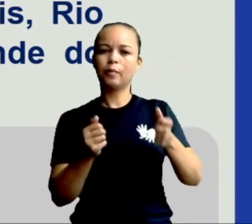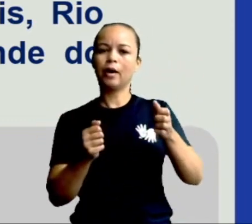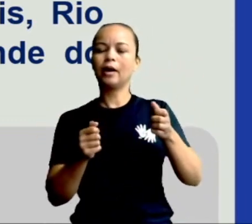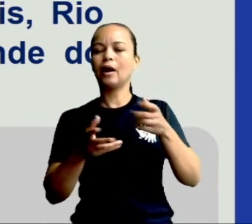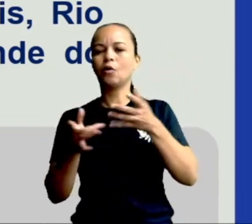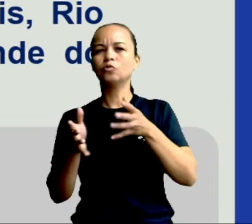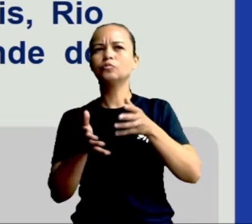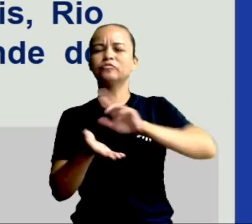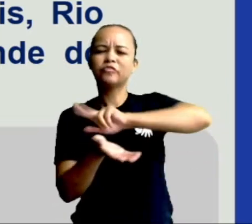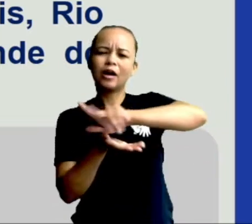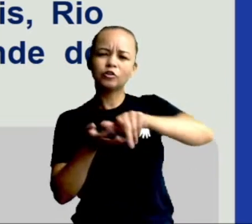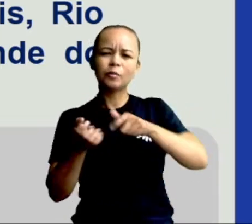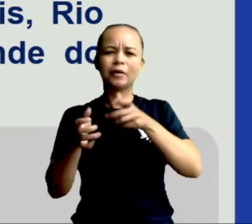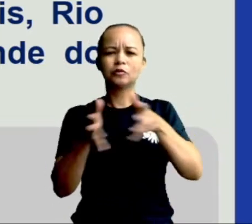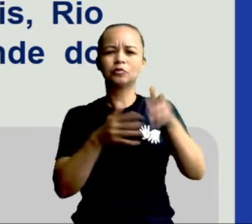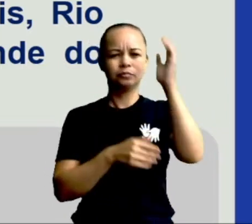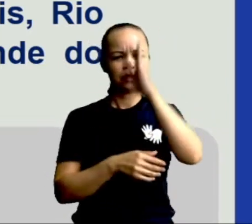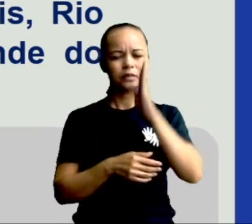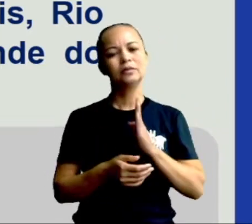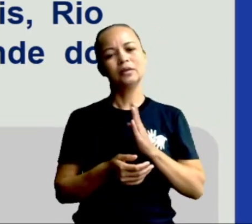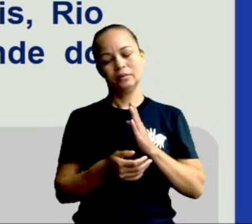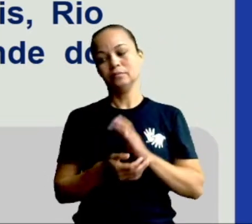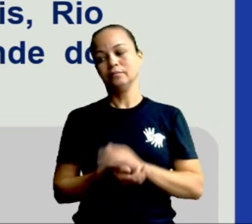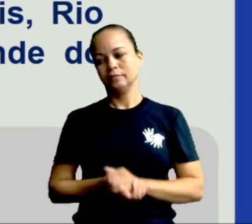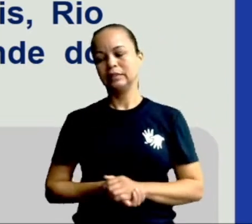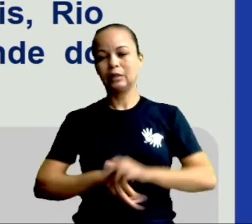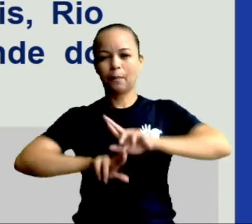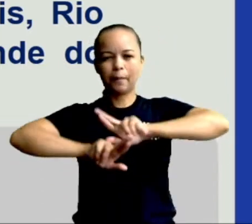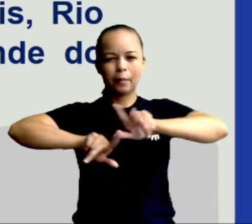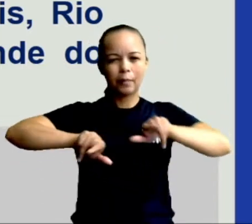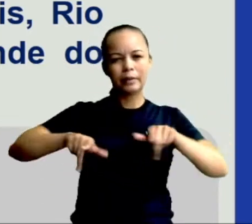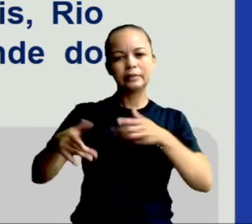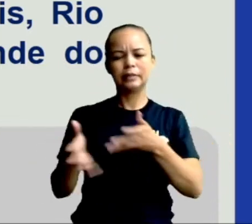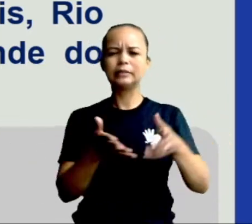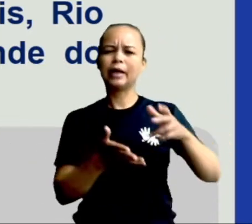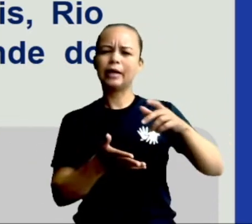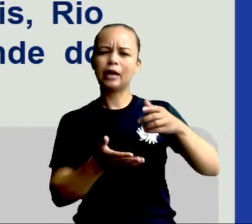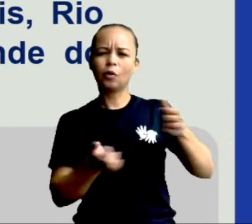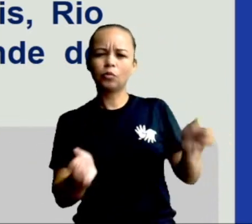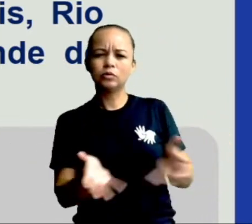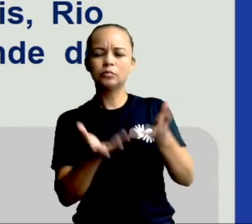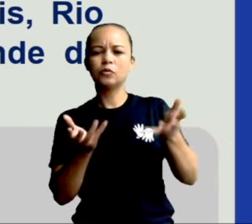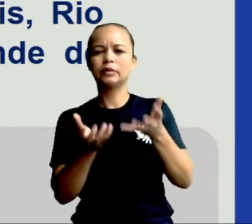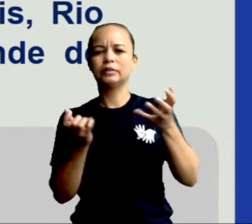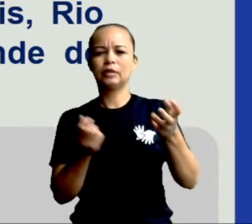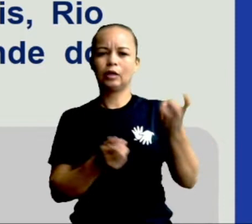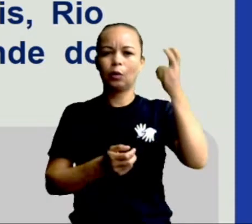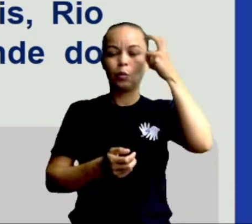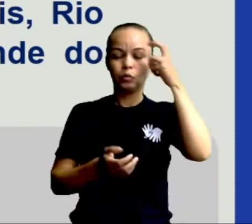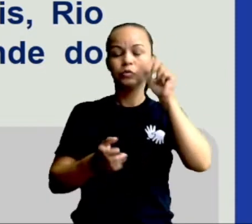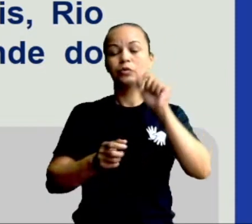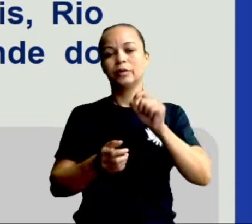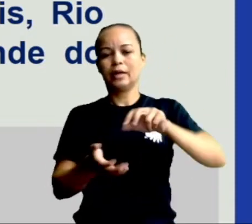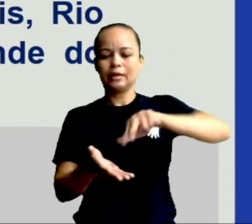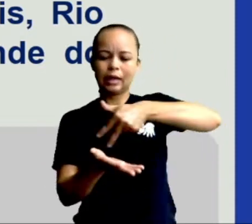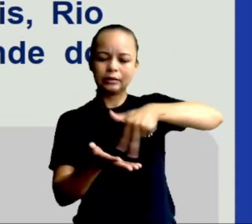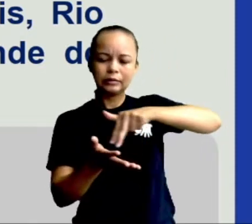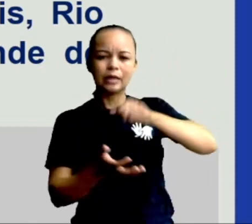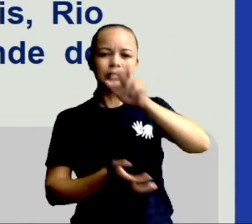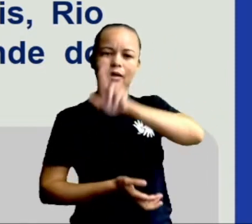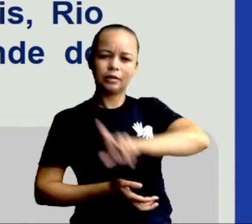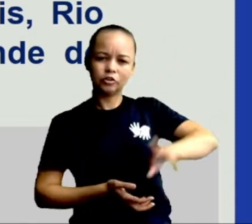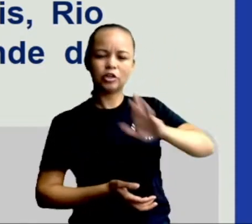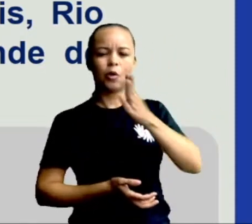em vários aspectos. A gente tem aí a contribuição na dança, na música, nas religiões,